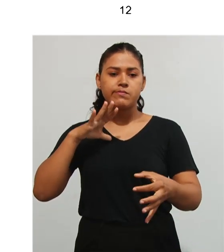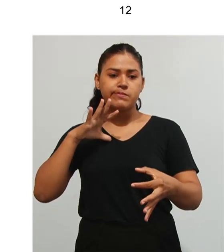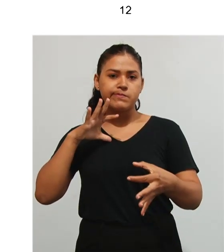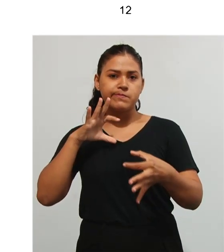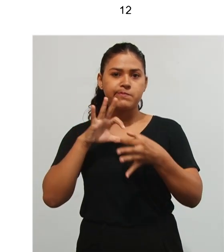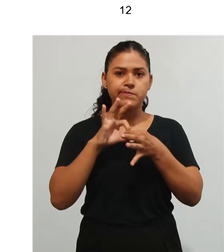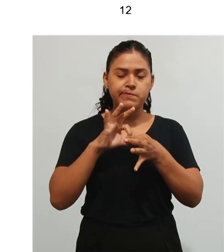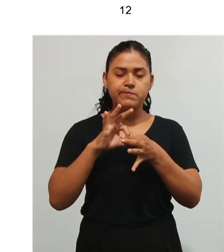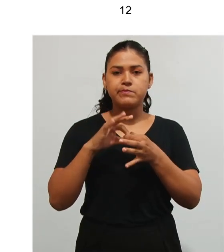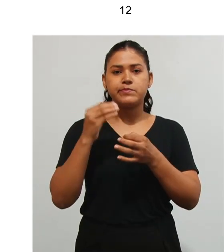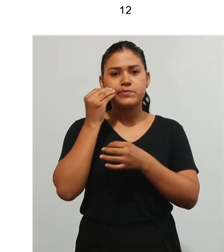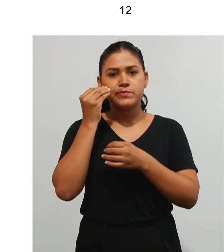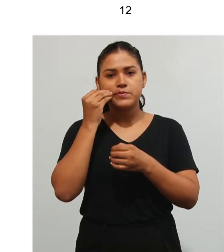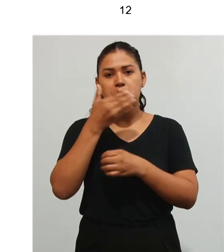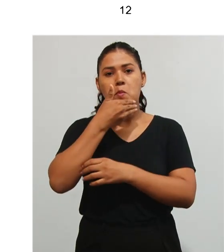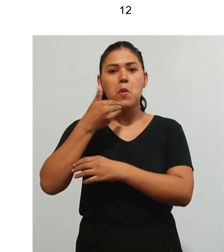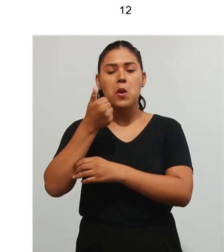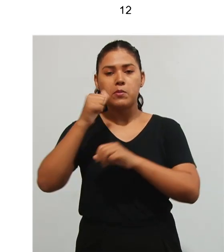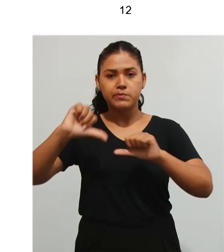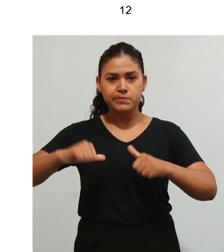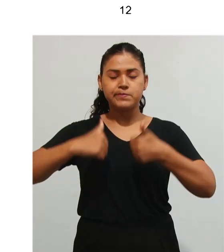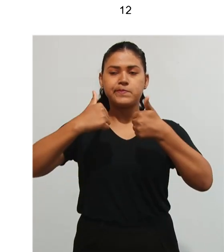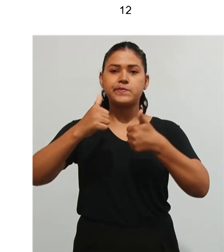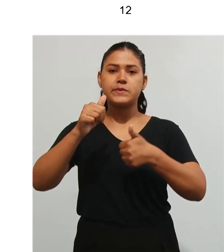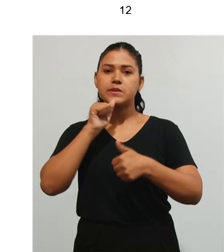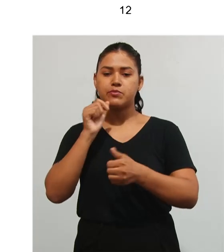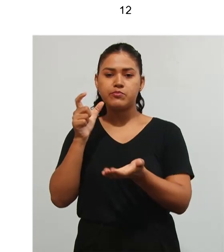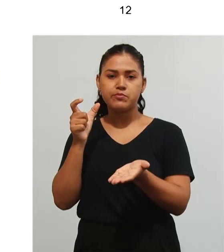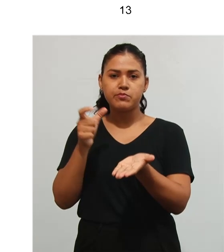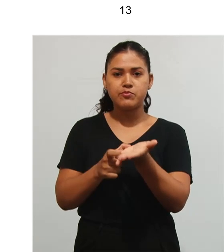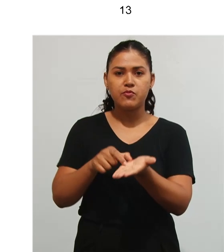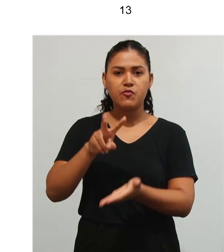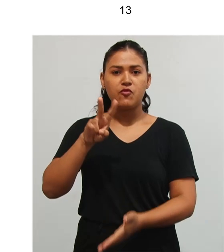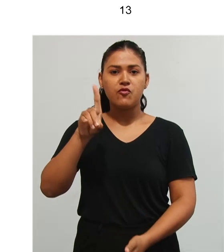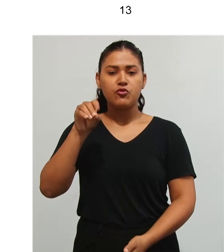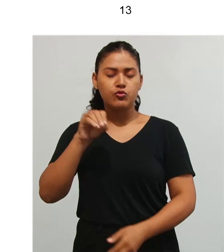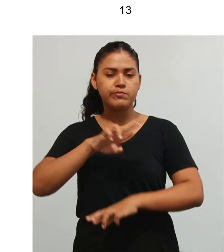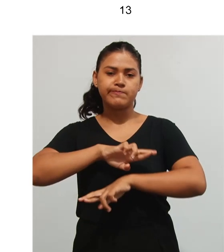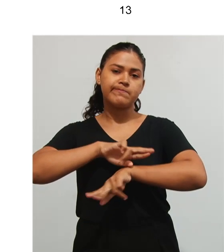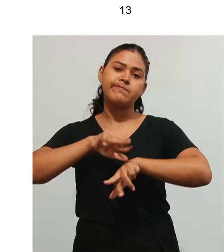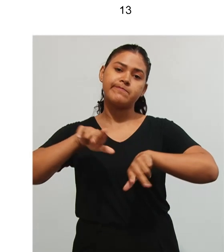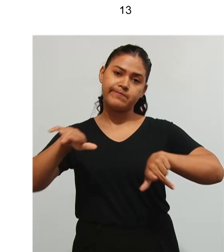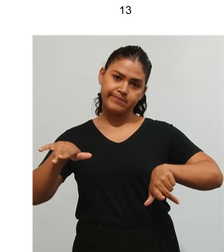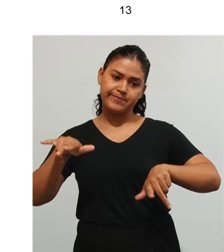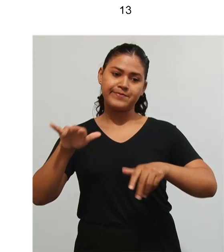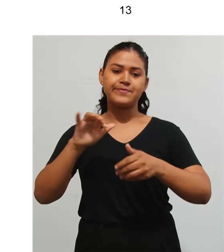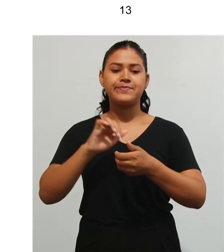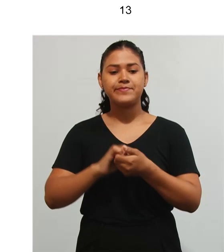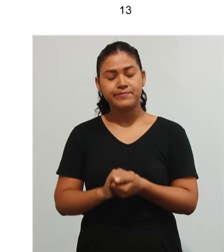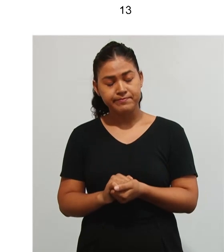para expansão, então uma placa de vídeo e assim por diante. Uma definição muito